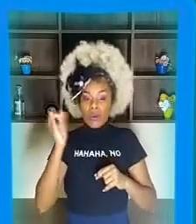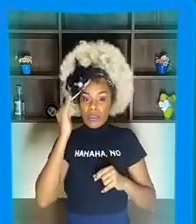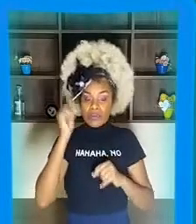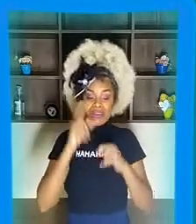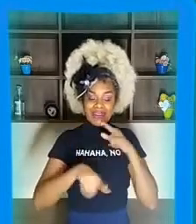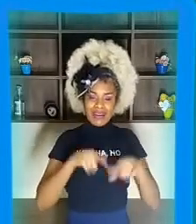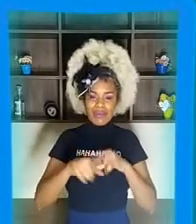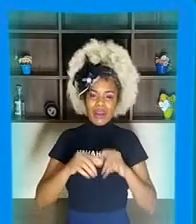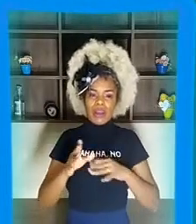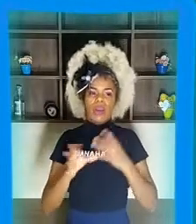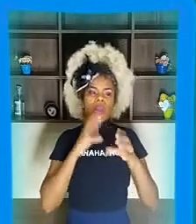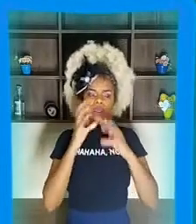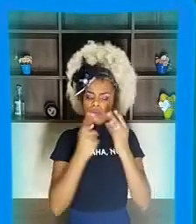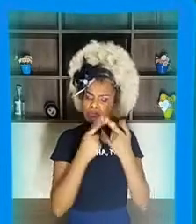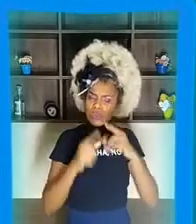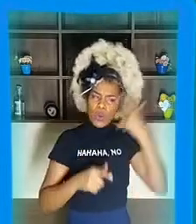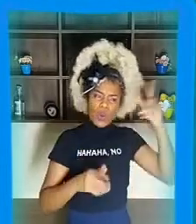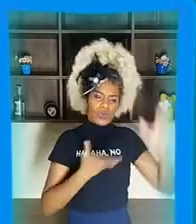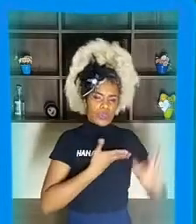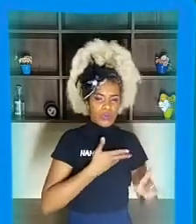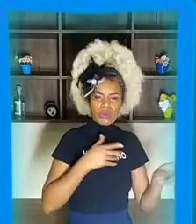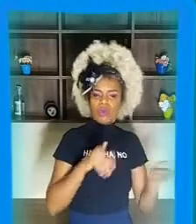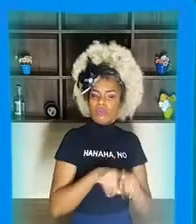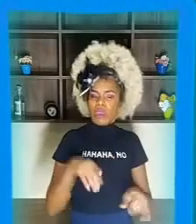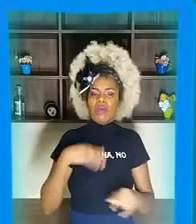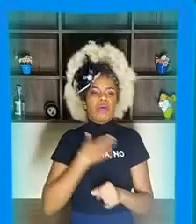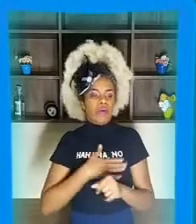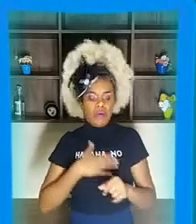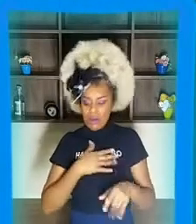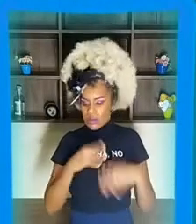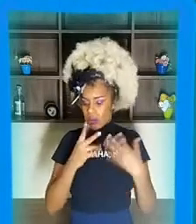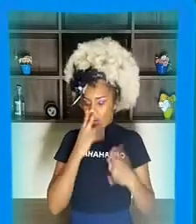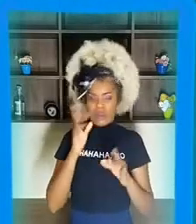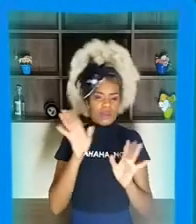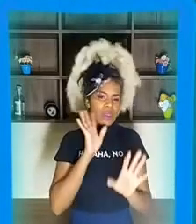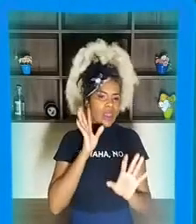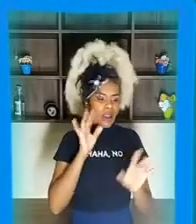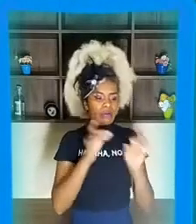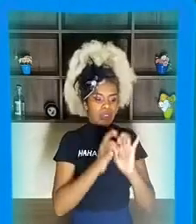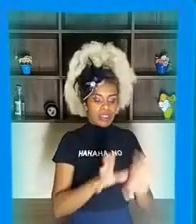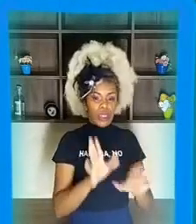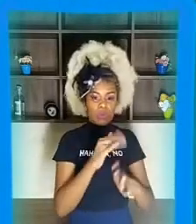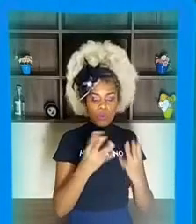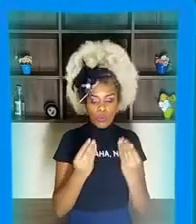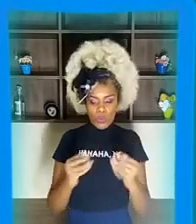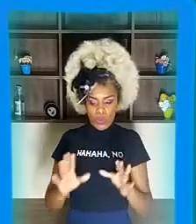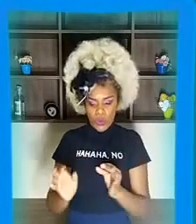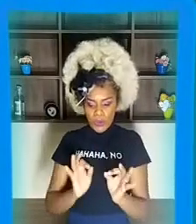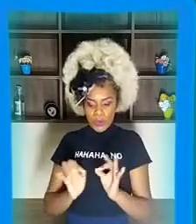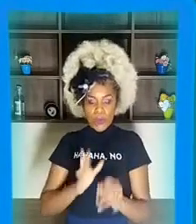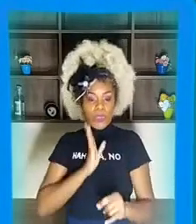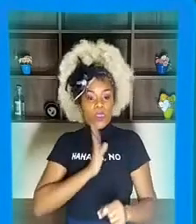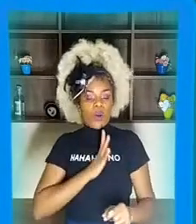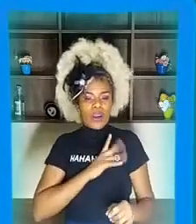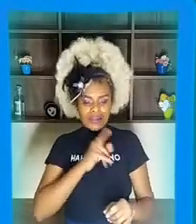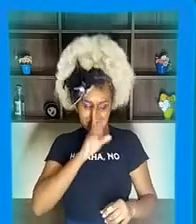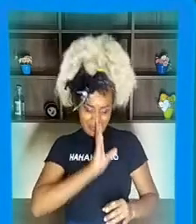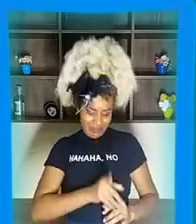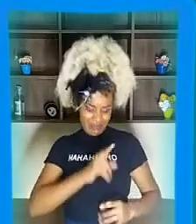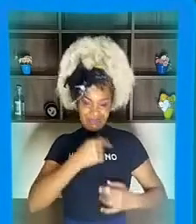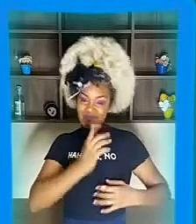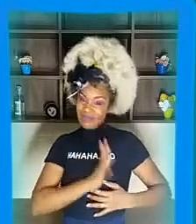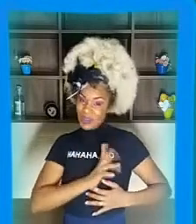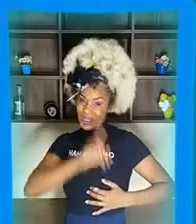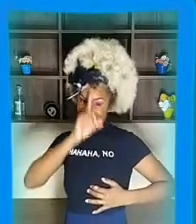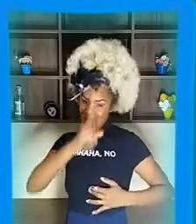muita música de outros amigos também, que eu gosto. E, enfim, eu acho que isso aqui é legal, deixar tudo muito o coração governando, né?